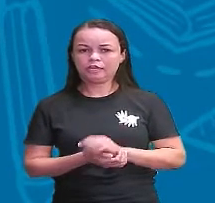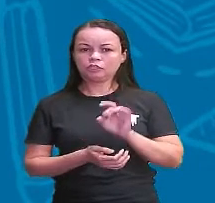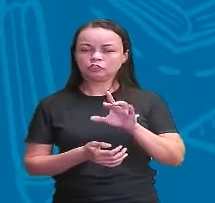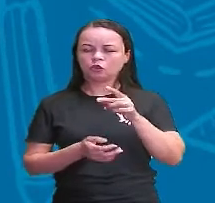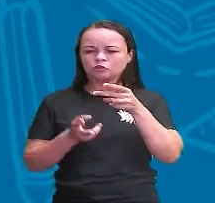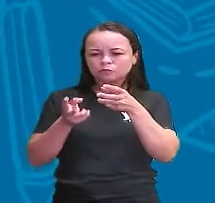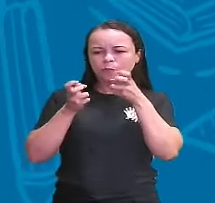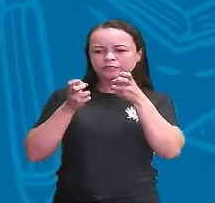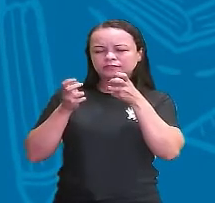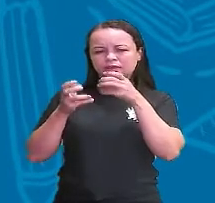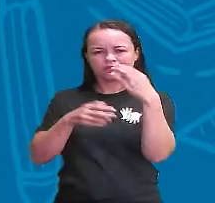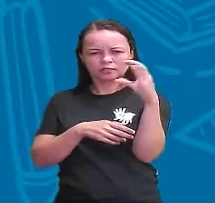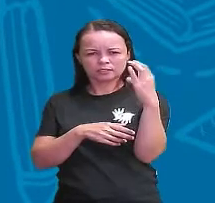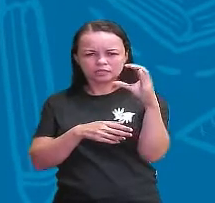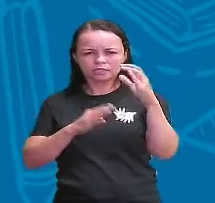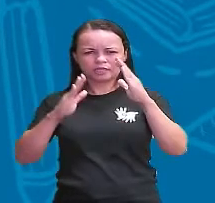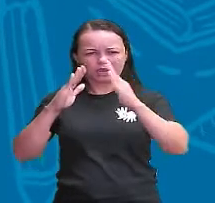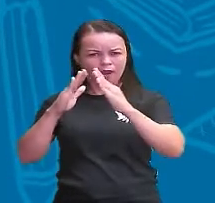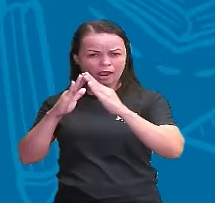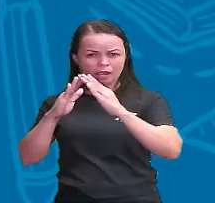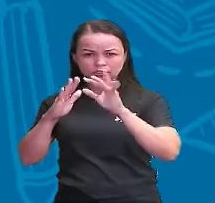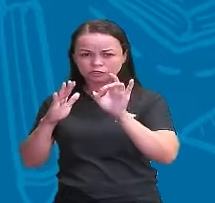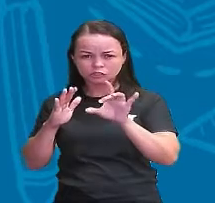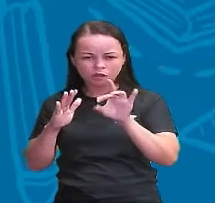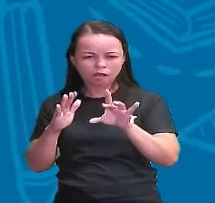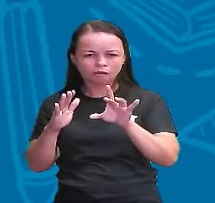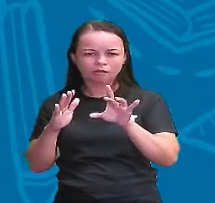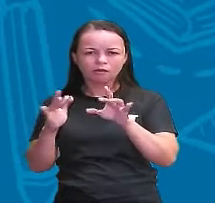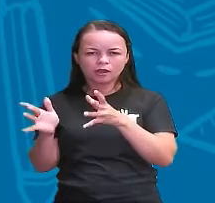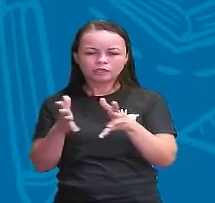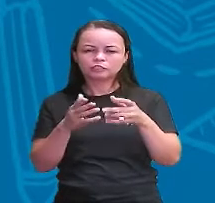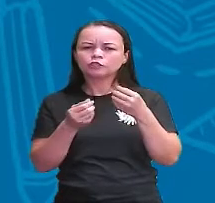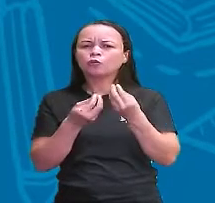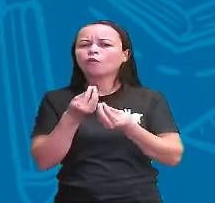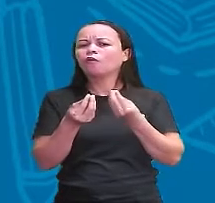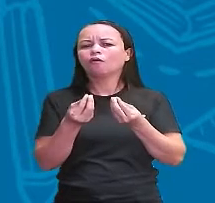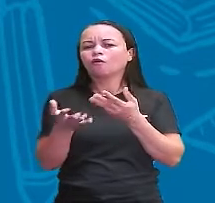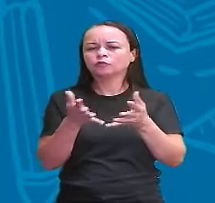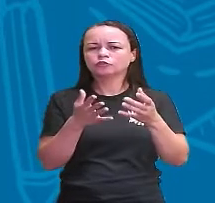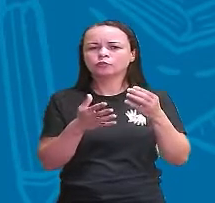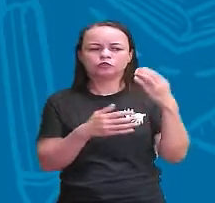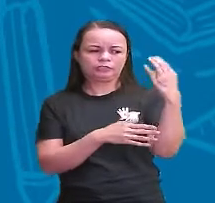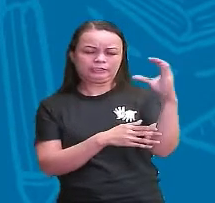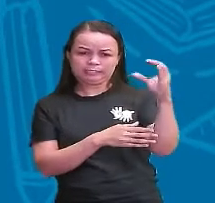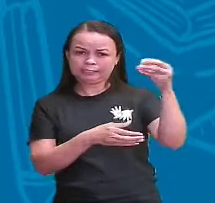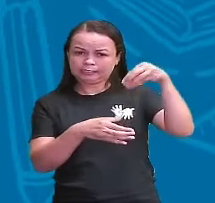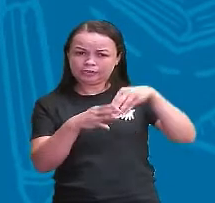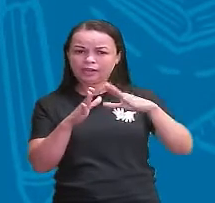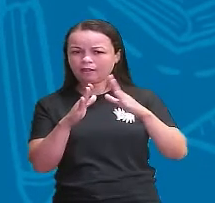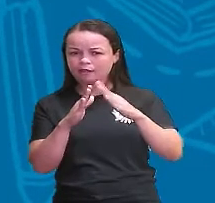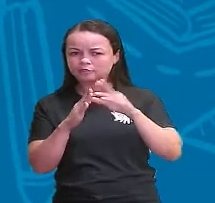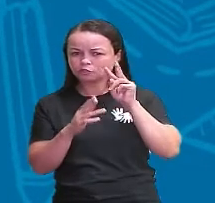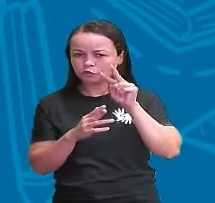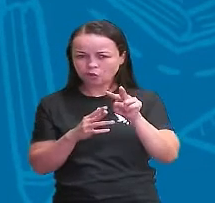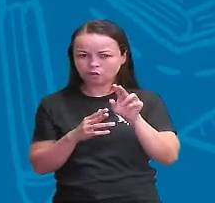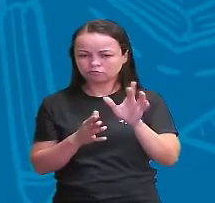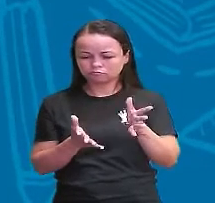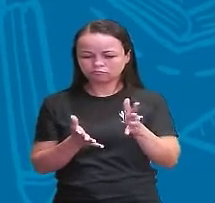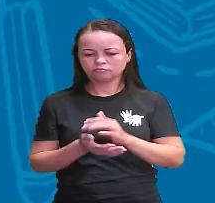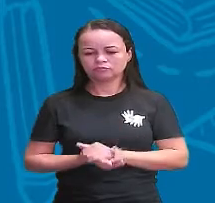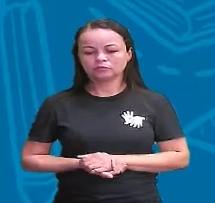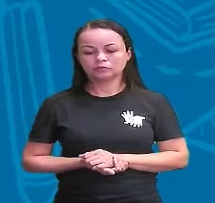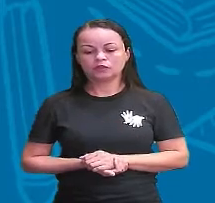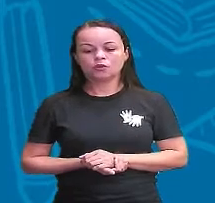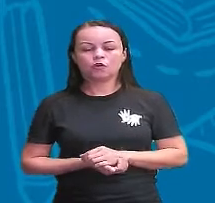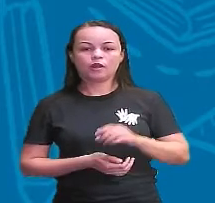só consigo enxergar a ciência ou desenvolver alguma coisa do ponto de vista científico na minha casa. Ou a letra D,